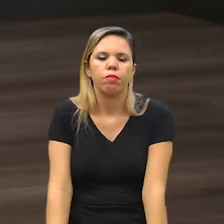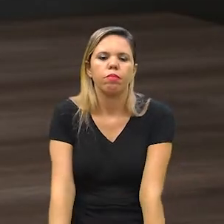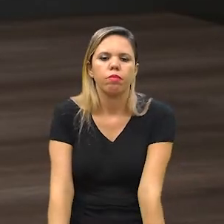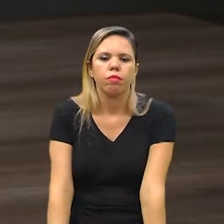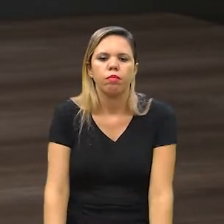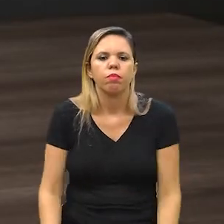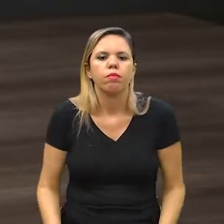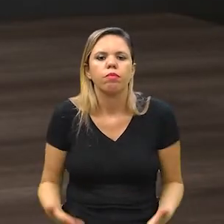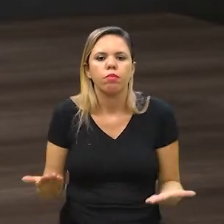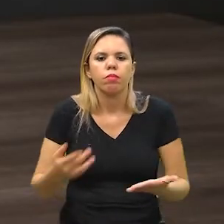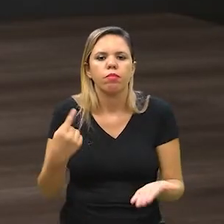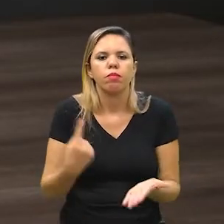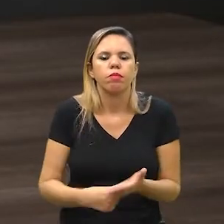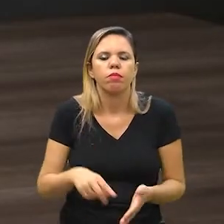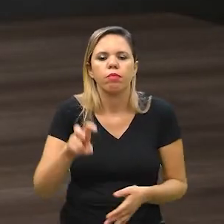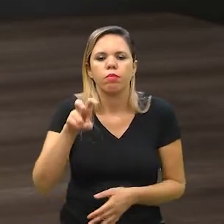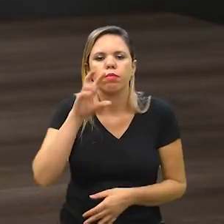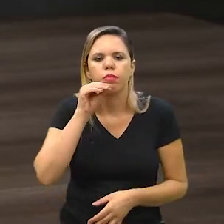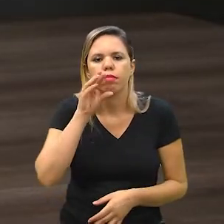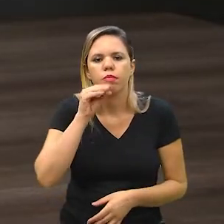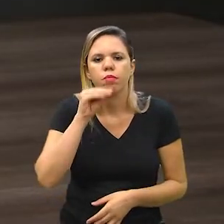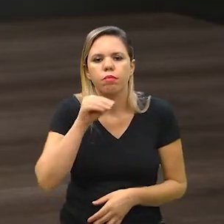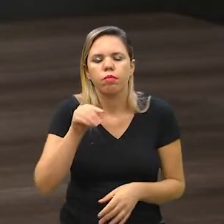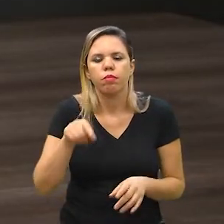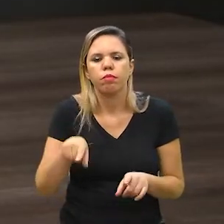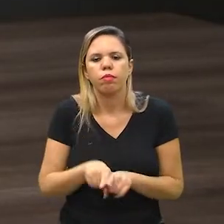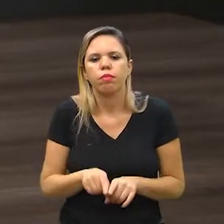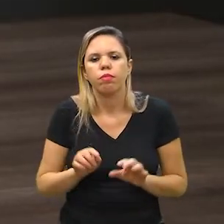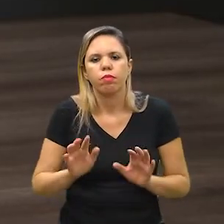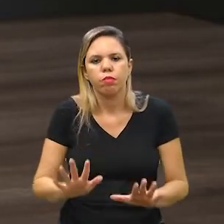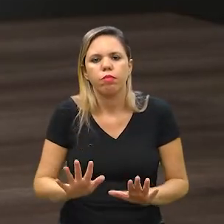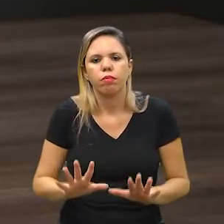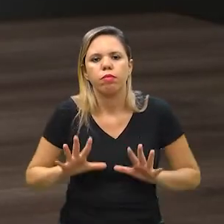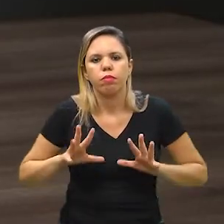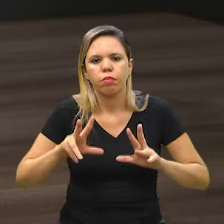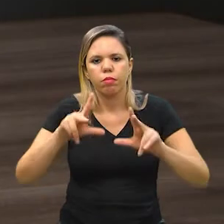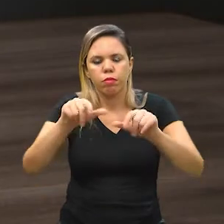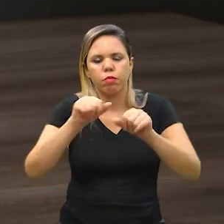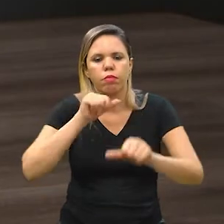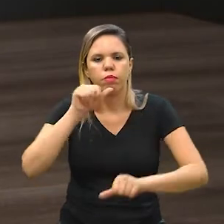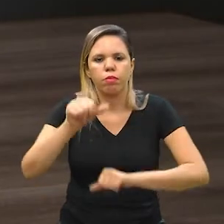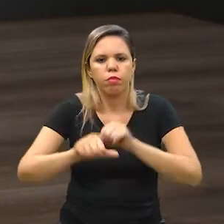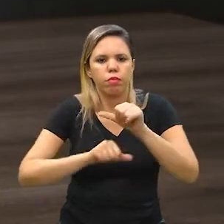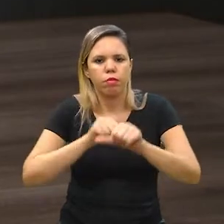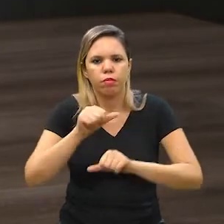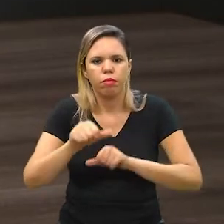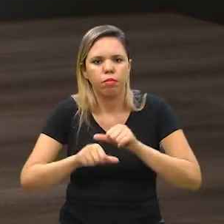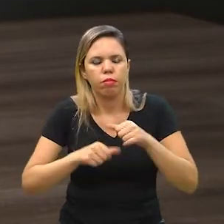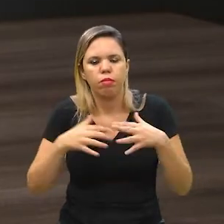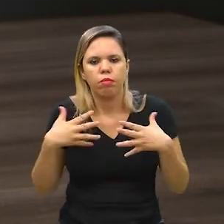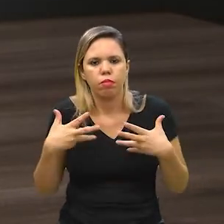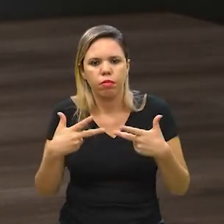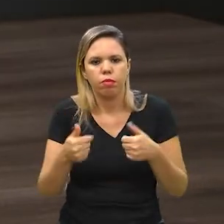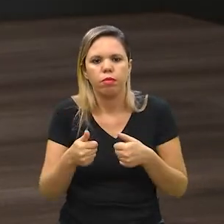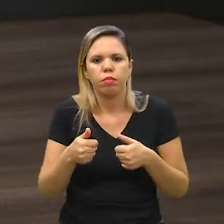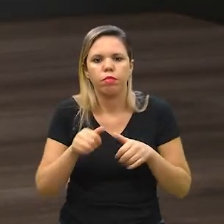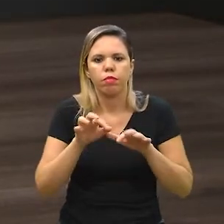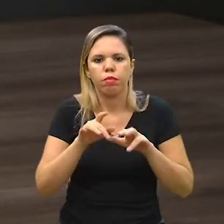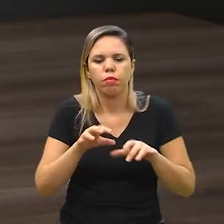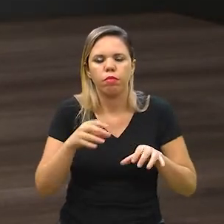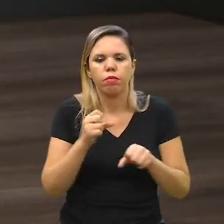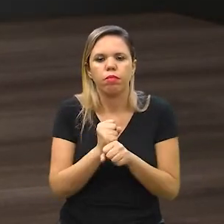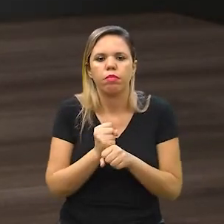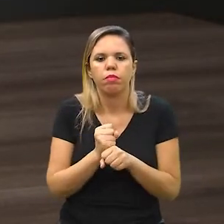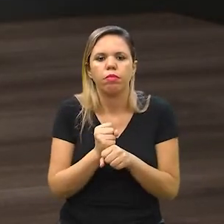Hoje você conta com 5 funcionários e apesar de todas essas mudanças, de toda essa